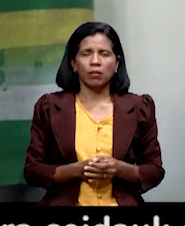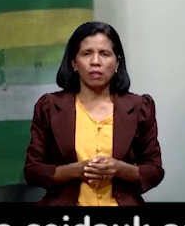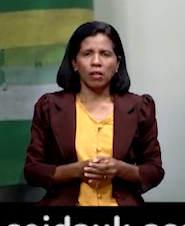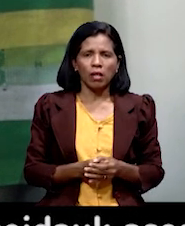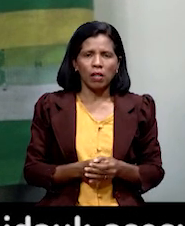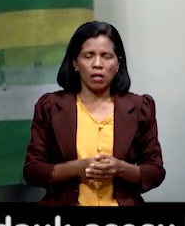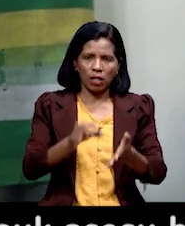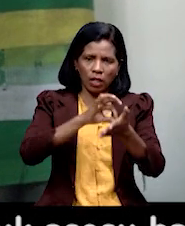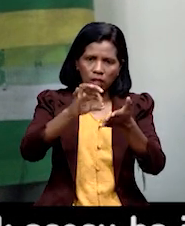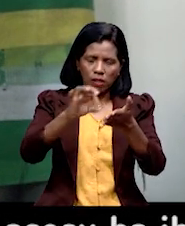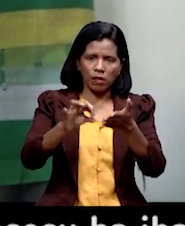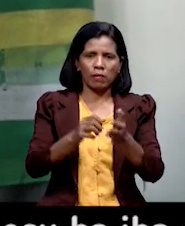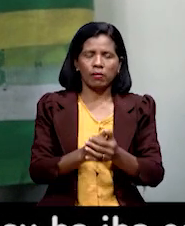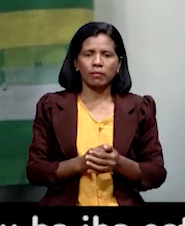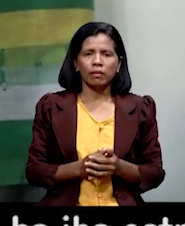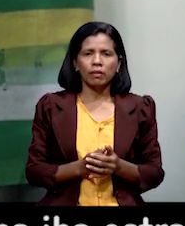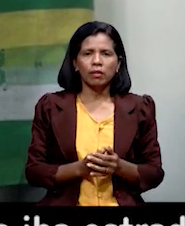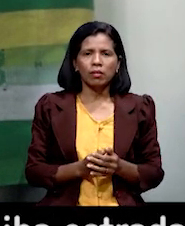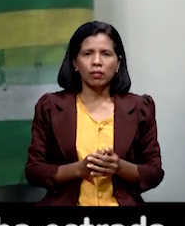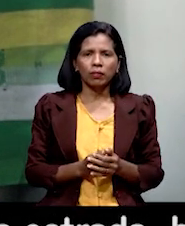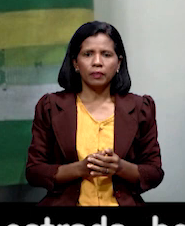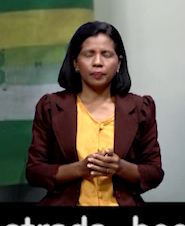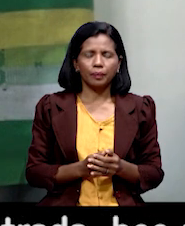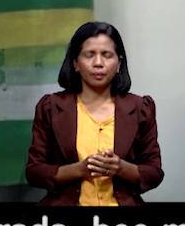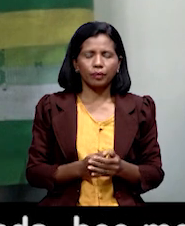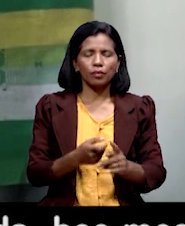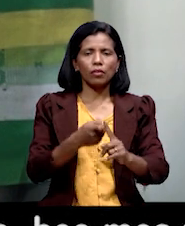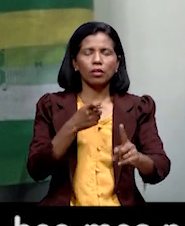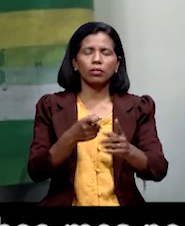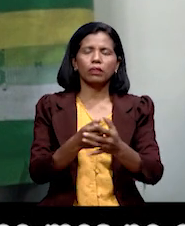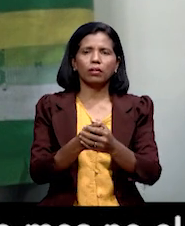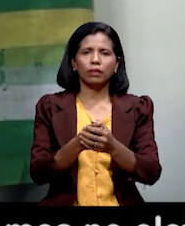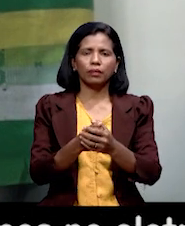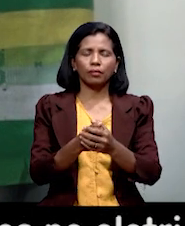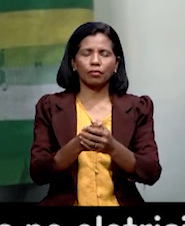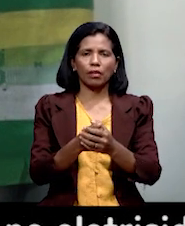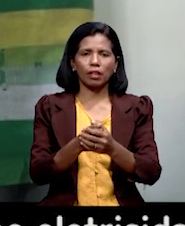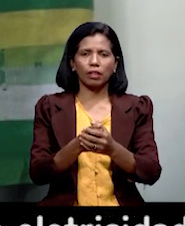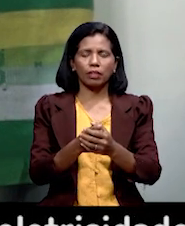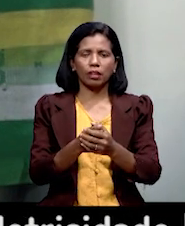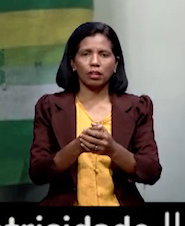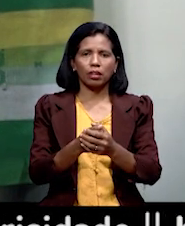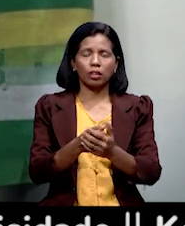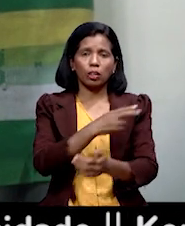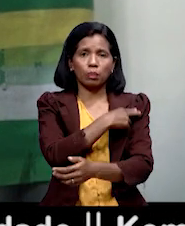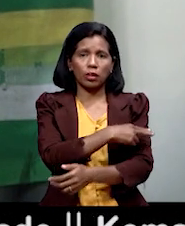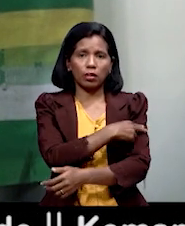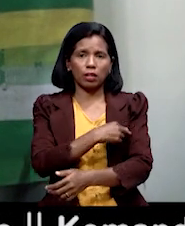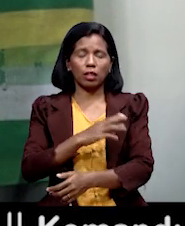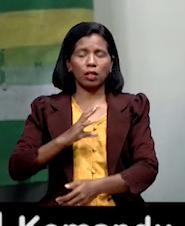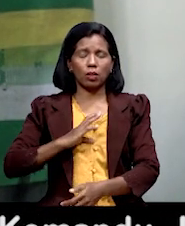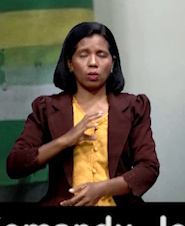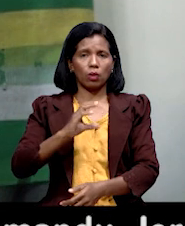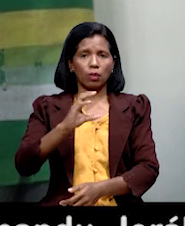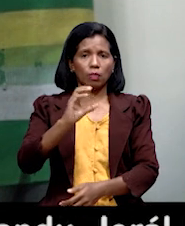registro quase registro maka so si centro saúde Kumoro centro saúde